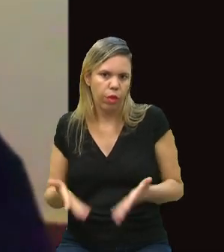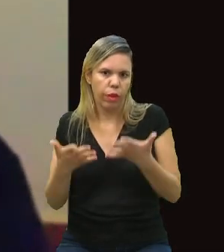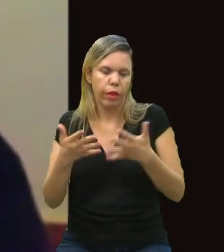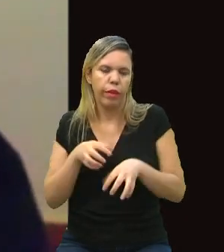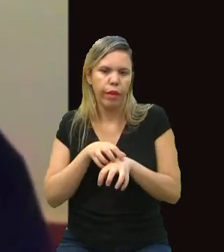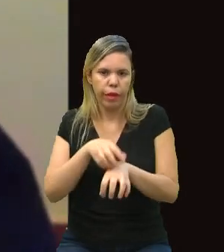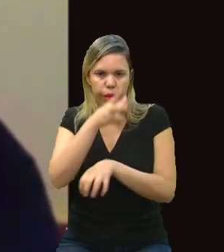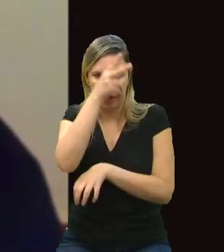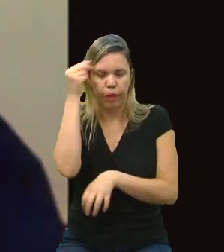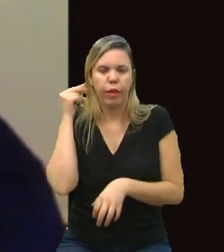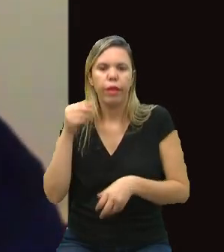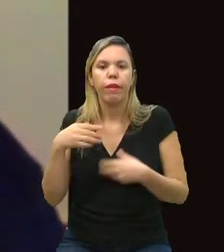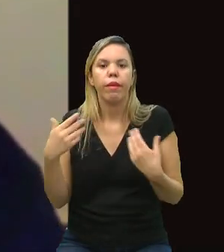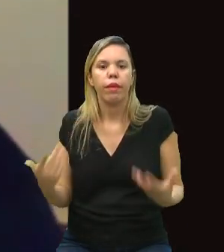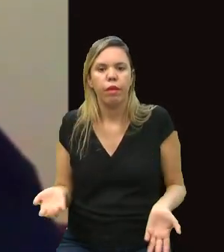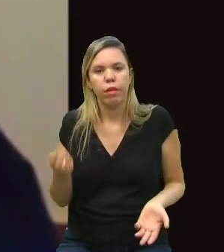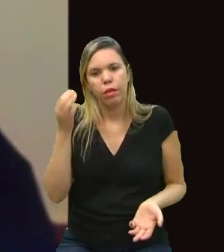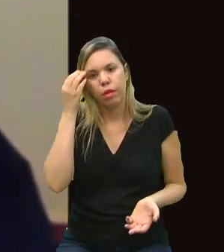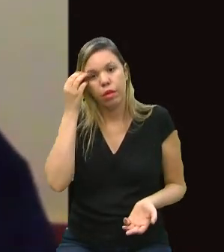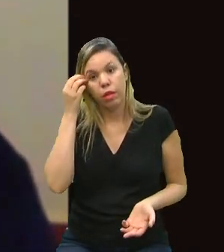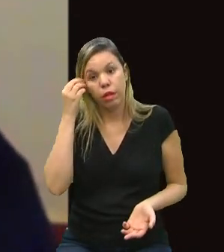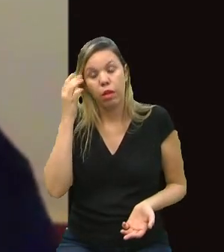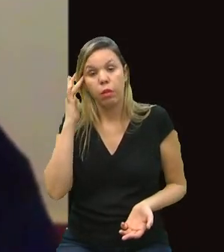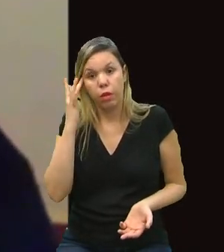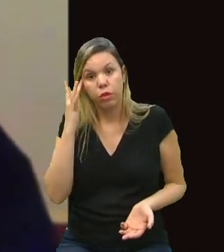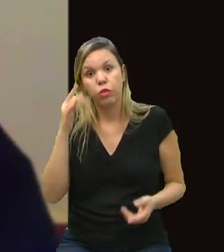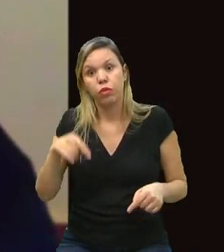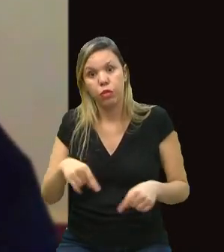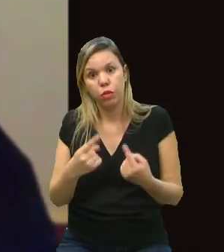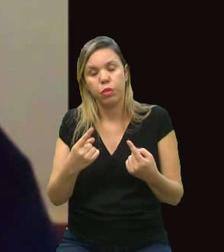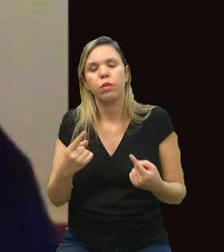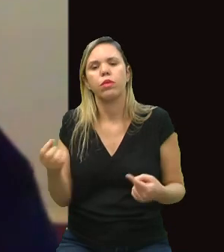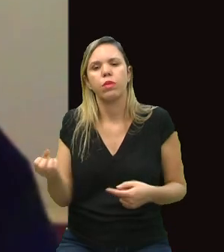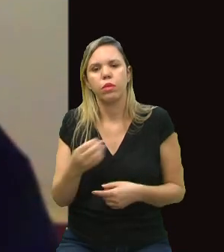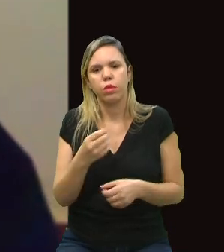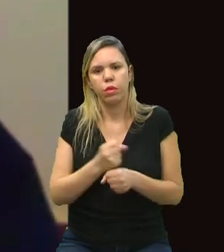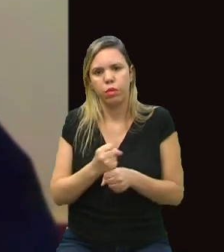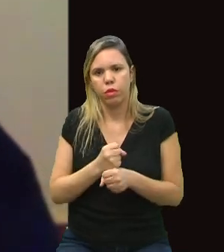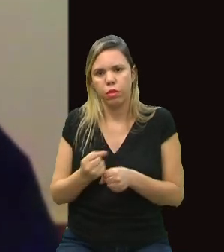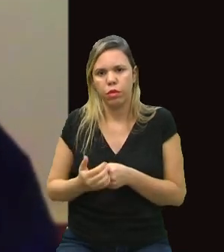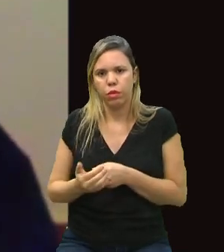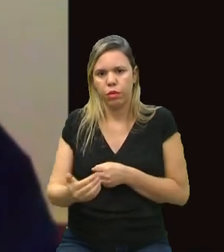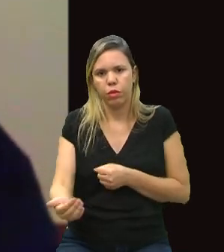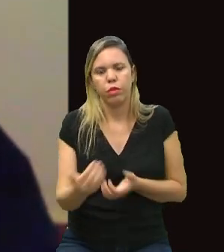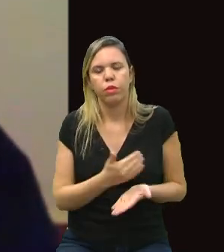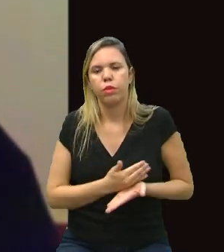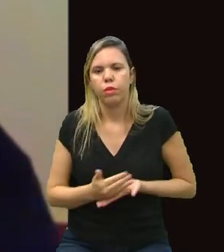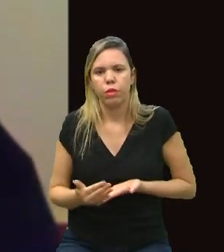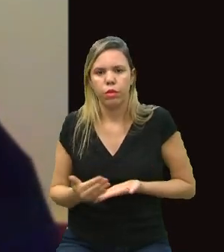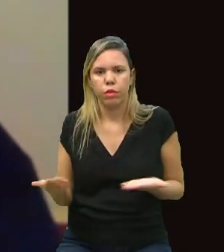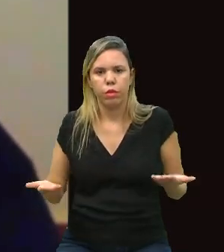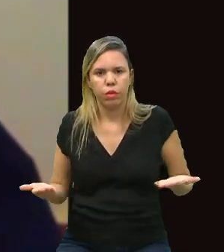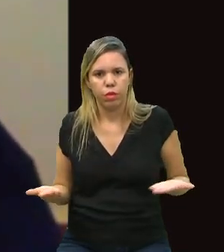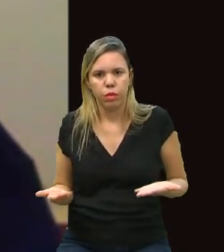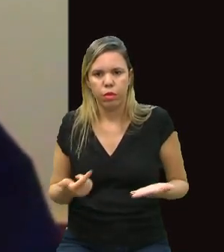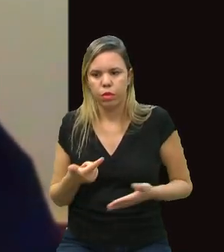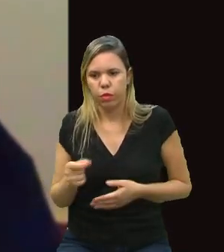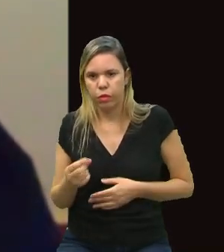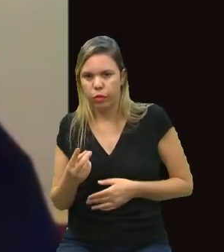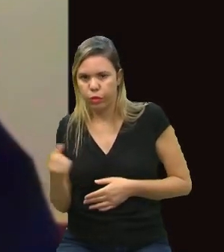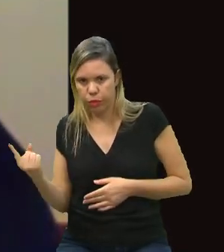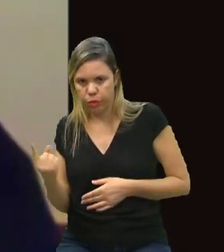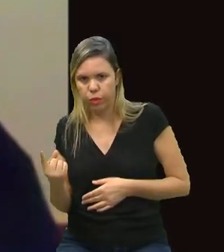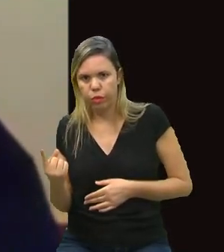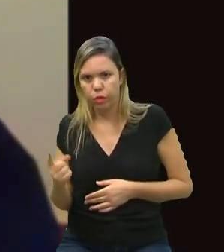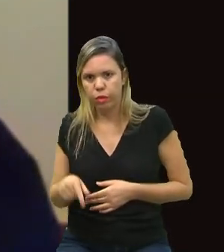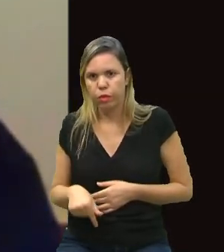aí para essa nova década, que se inicia agora, né, em 2021, é mais do que elaborar leis. Claro que